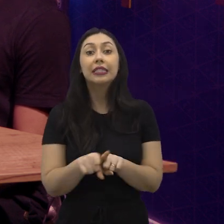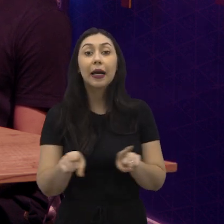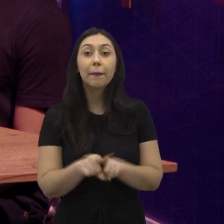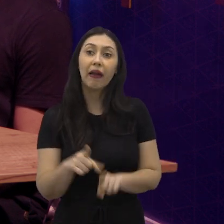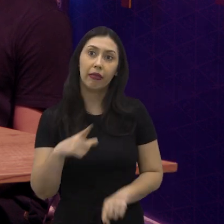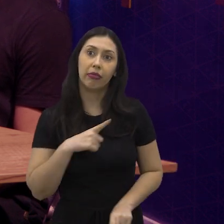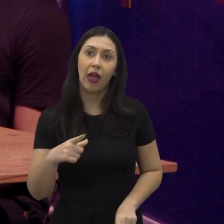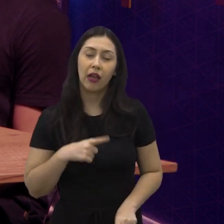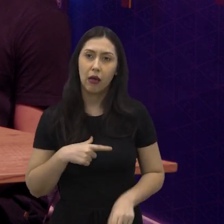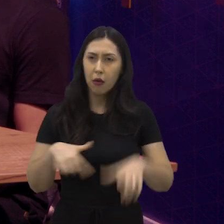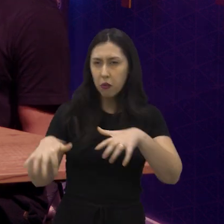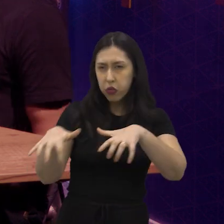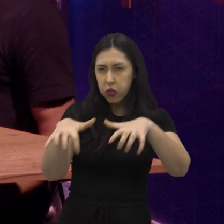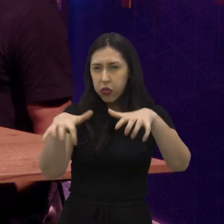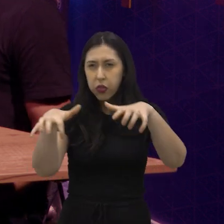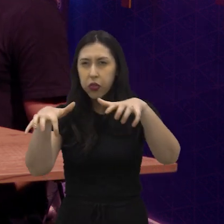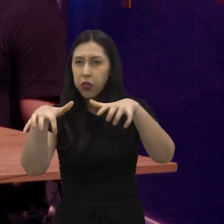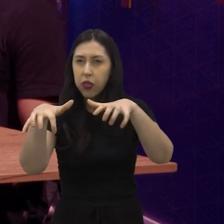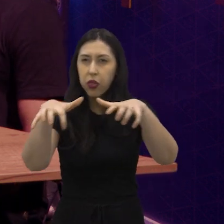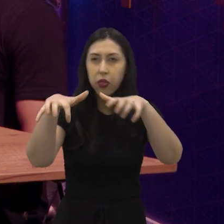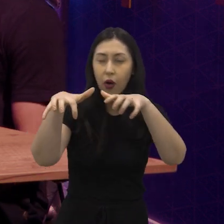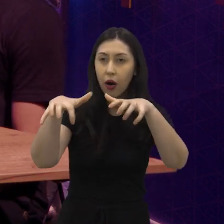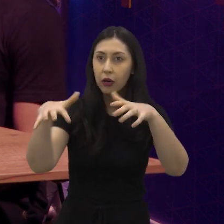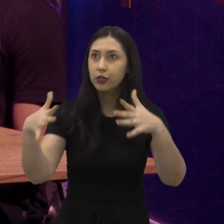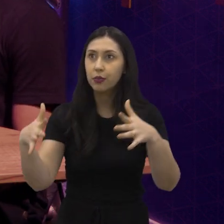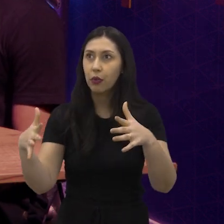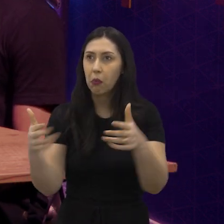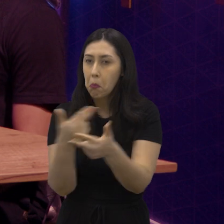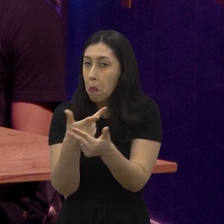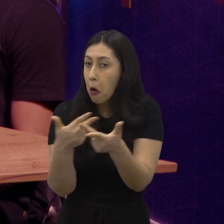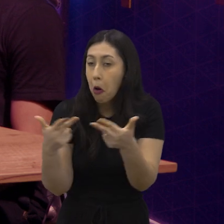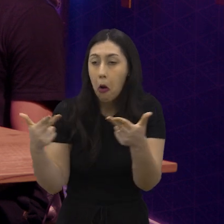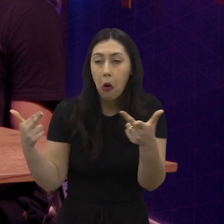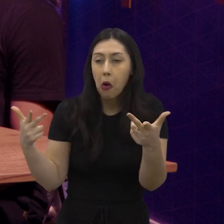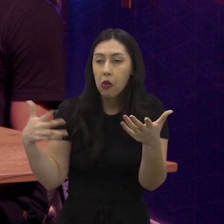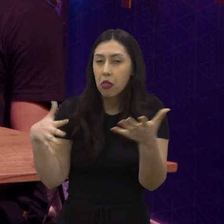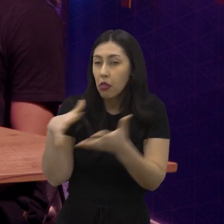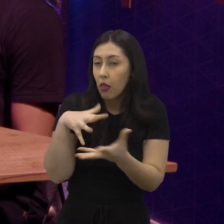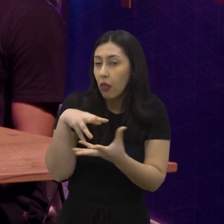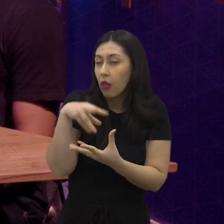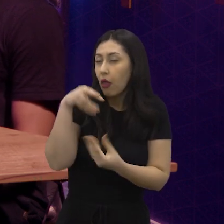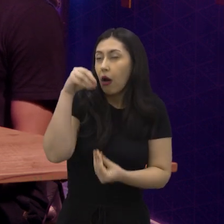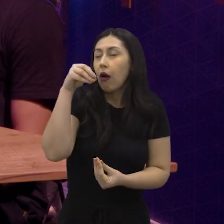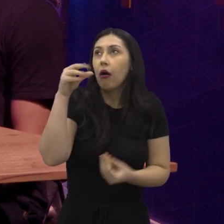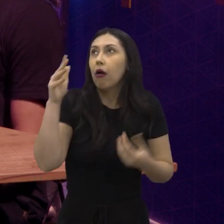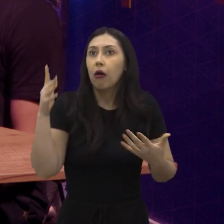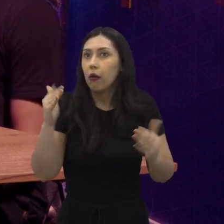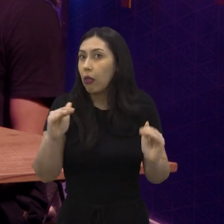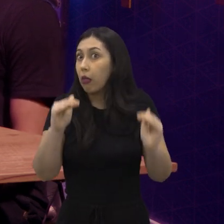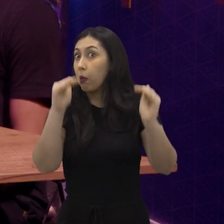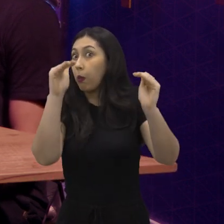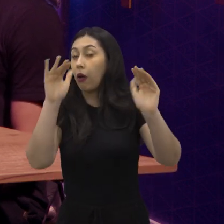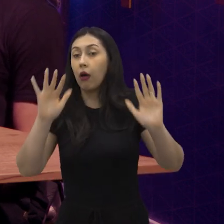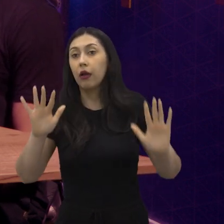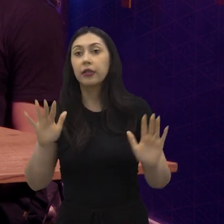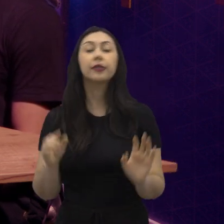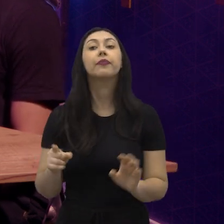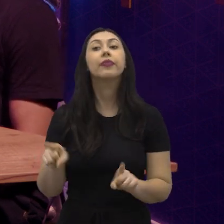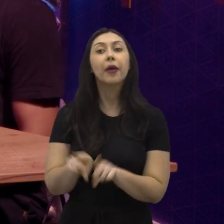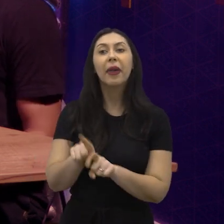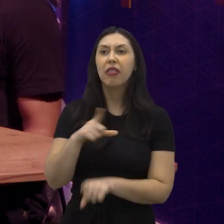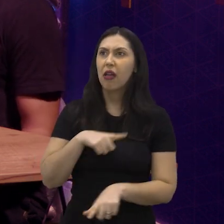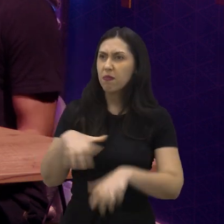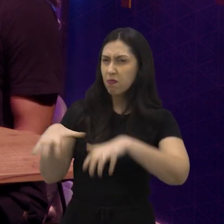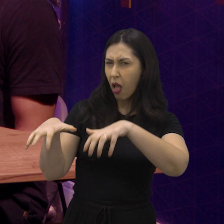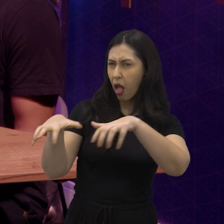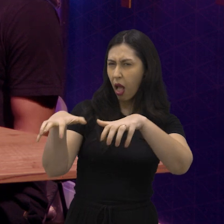terror sobrenatural, que aí é quando a gente fala de... tem os monstros aí